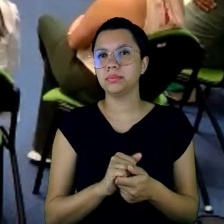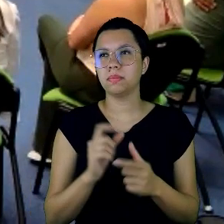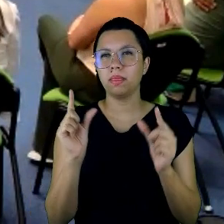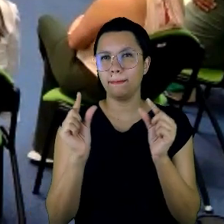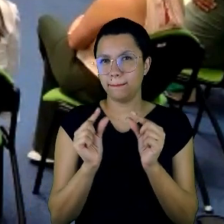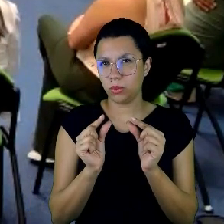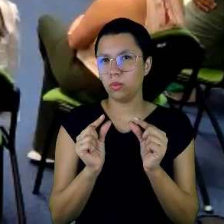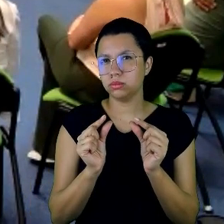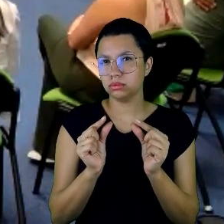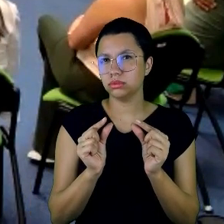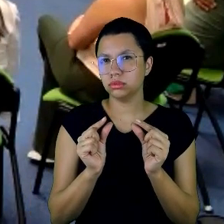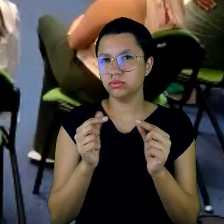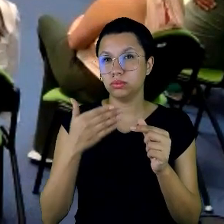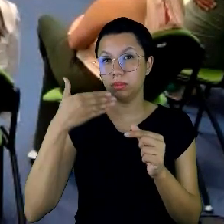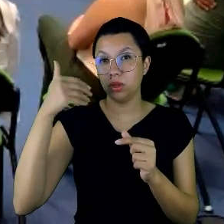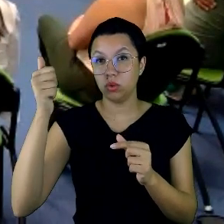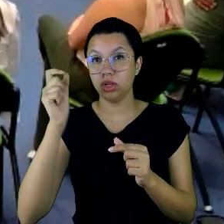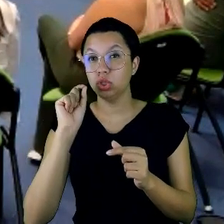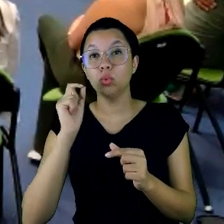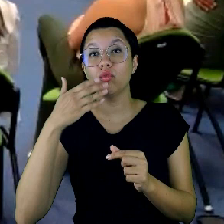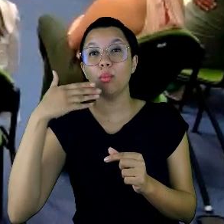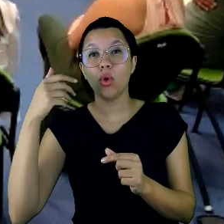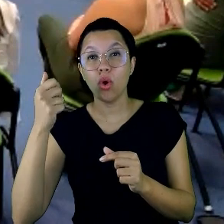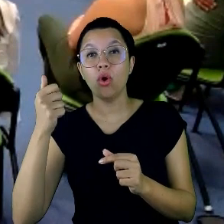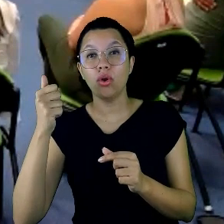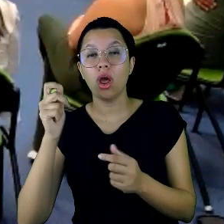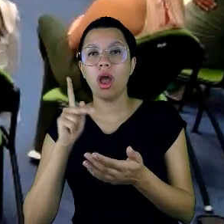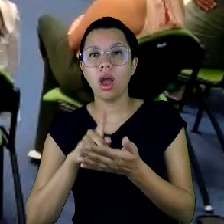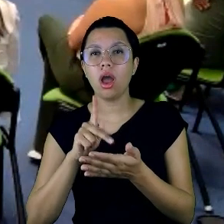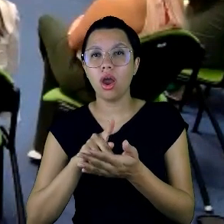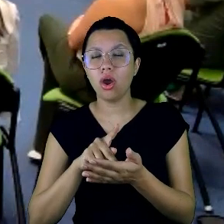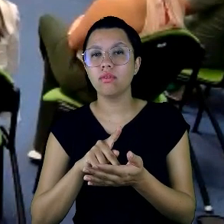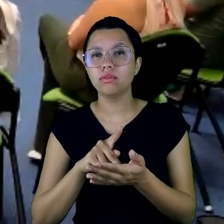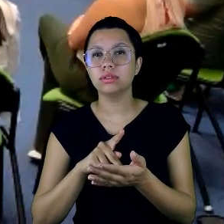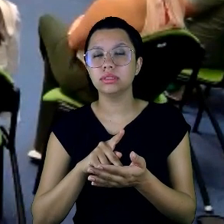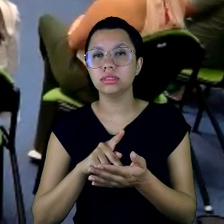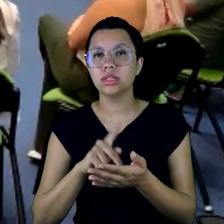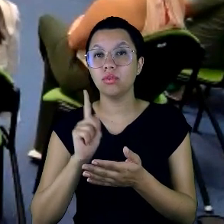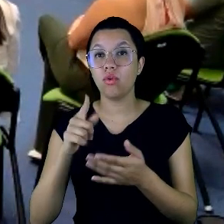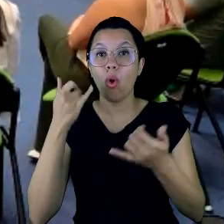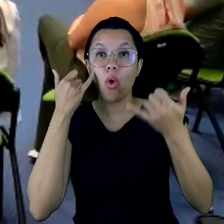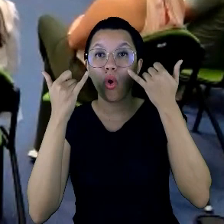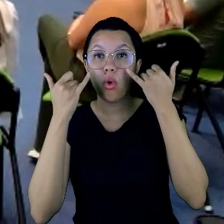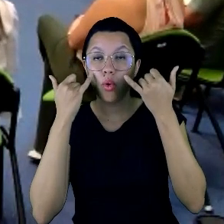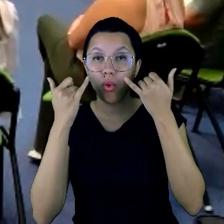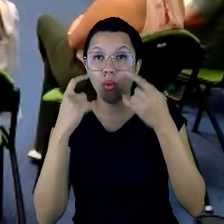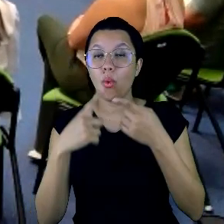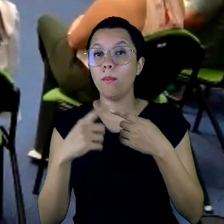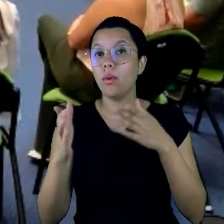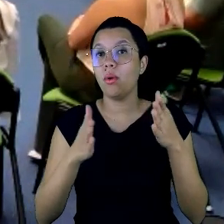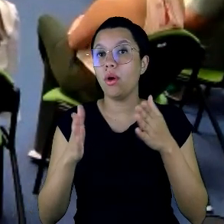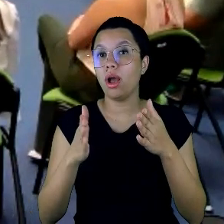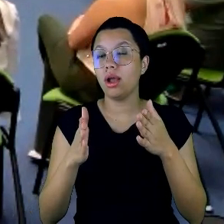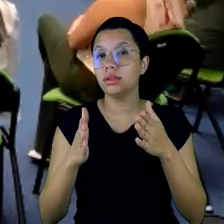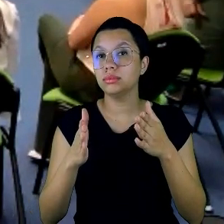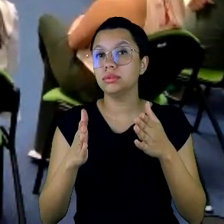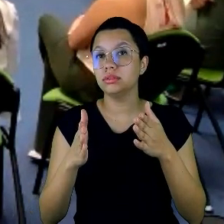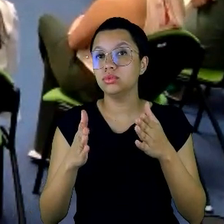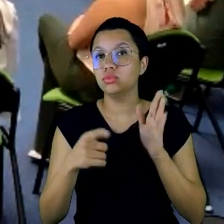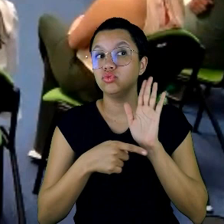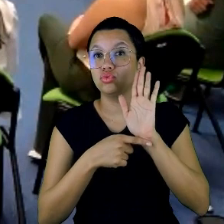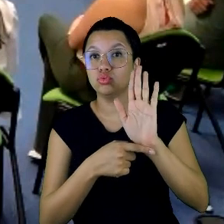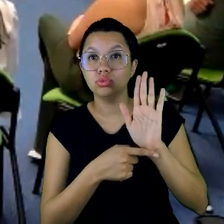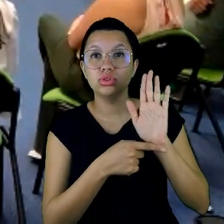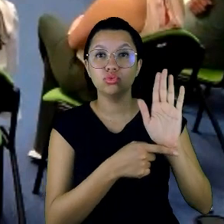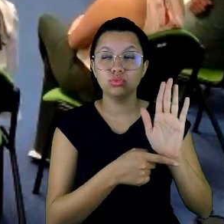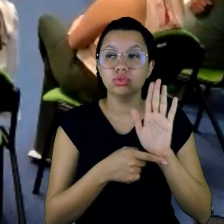né, mas poucas coisas que foram melhorando, e o que foi melhorando mesmo, assim, de mais substancial, foram os dados, porque durante esse período todo mundo